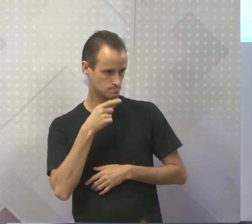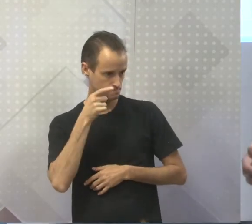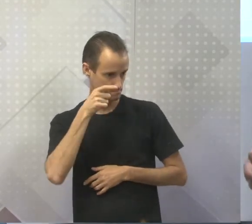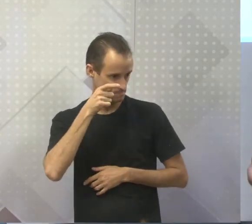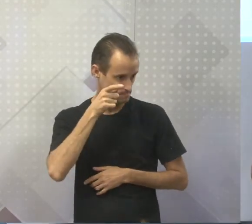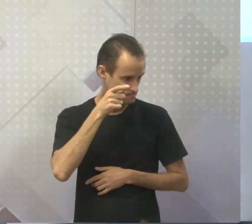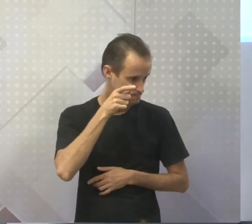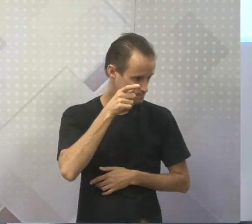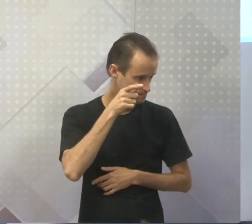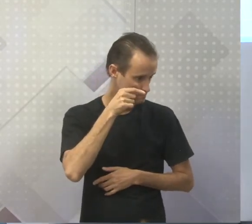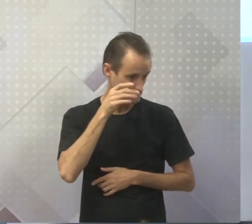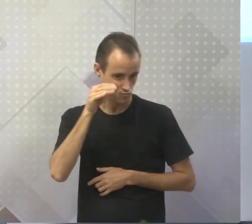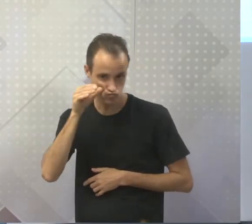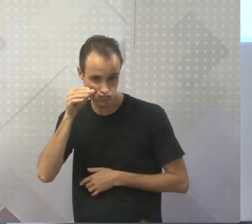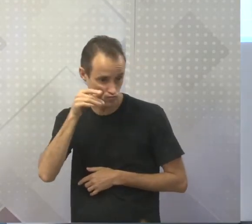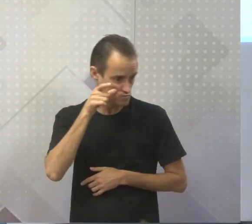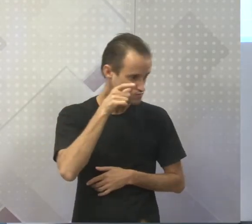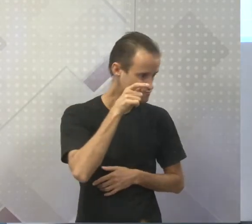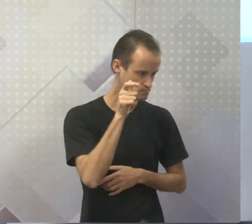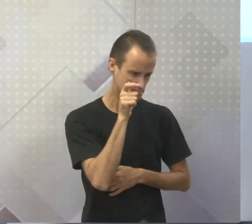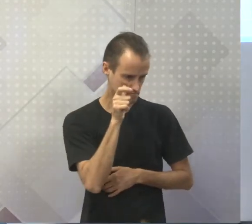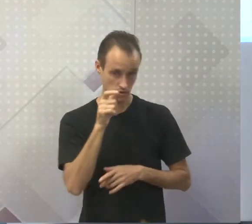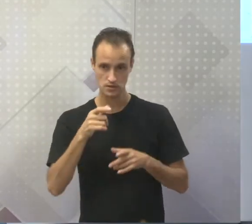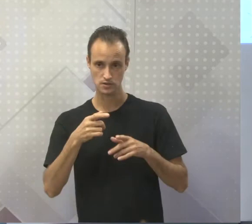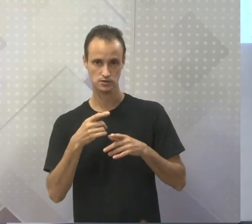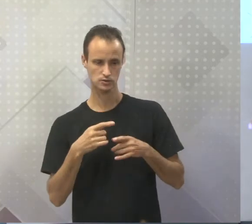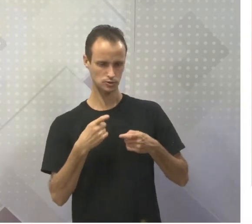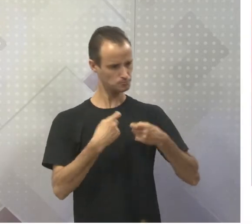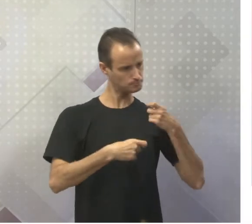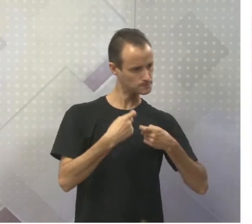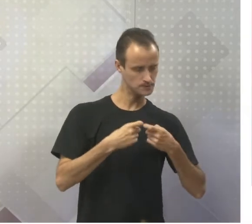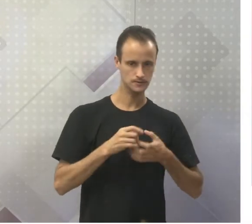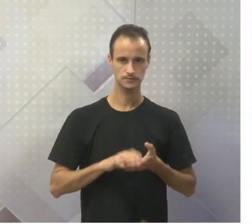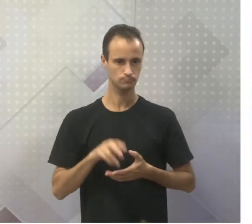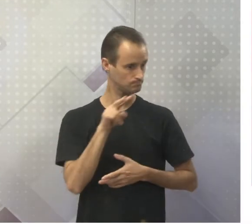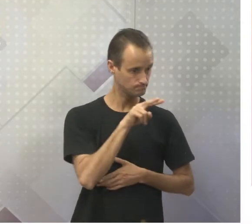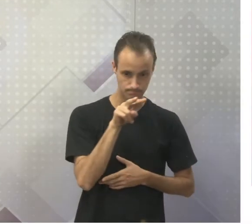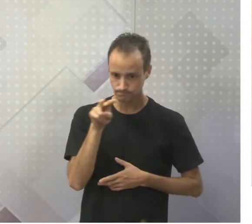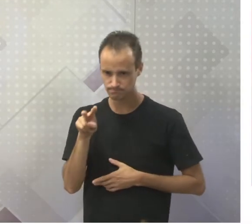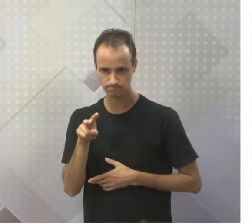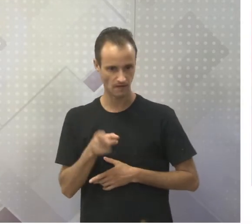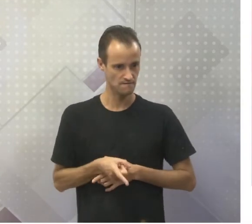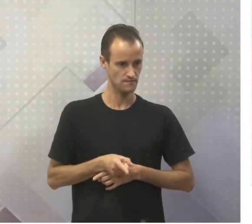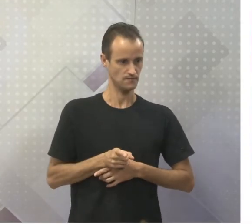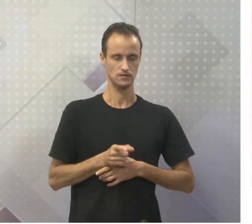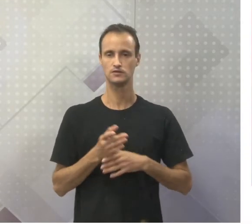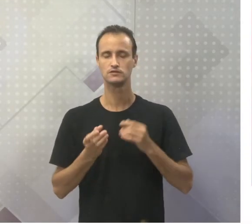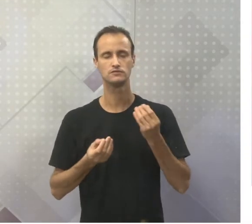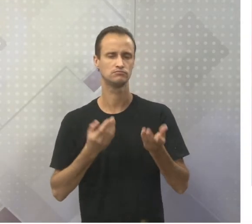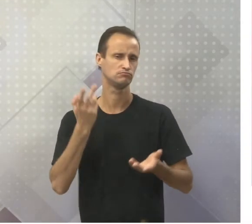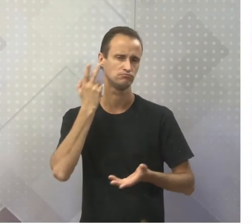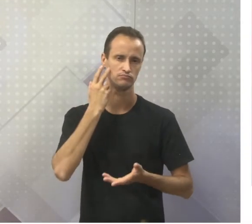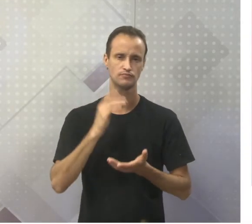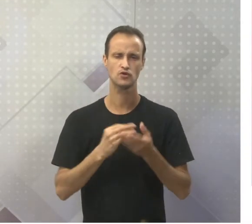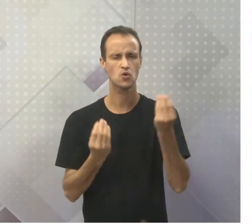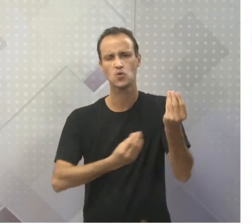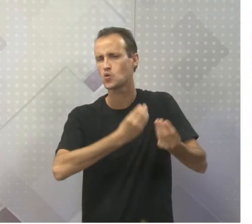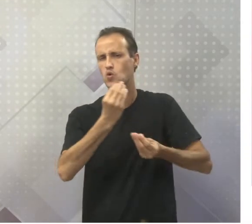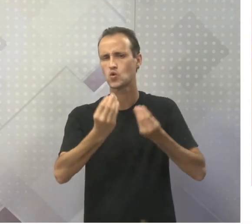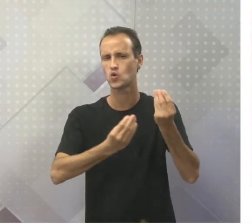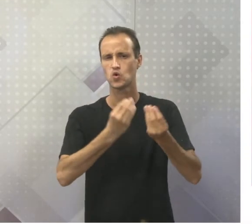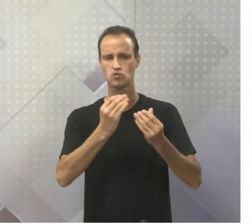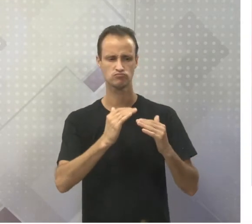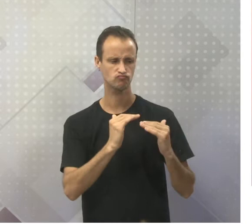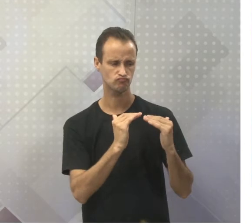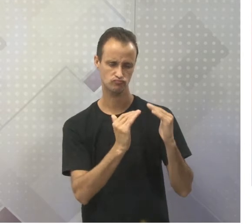que ele vê, ele, eita, fica danado, tenha cuidado. Como é que regula a reprodução masculina? Veja,